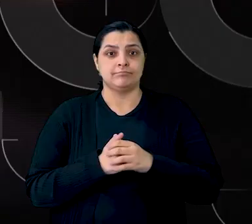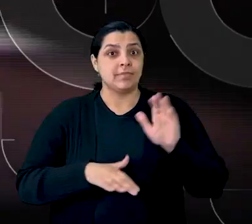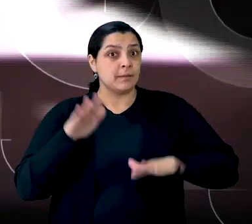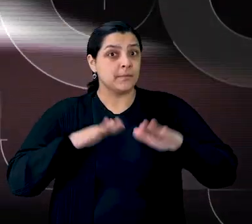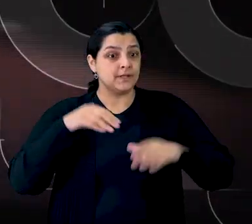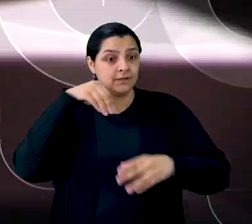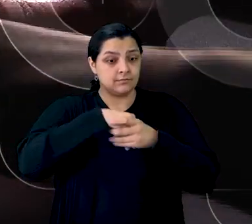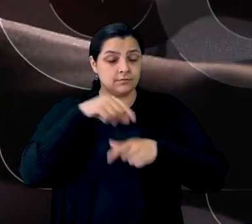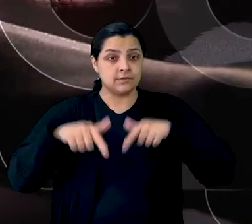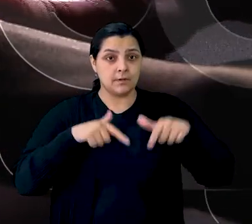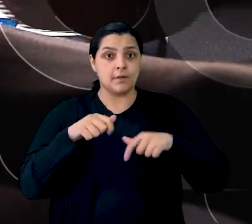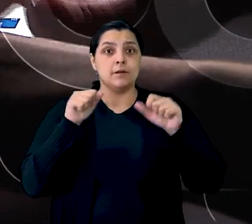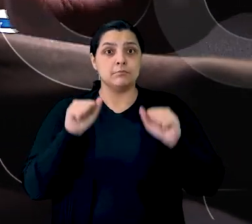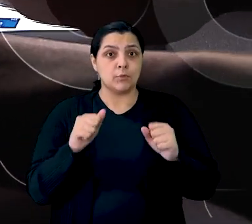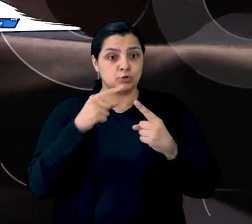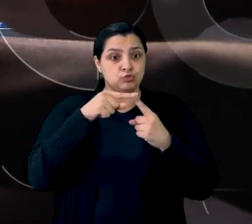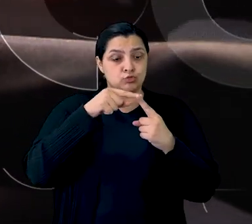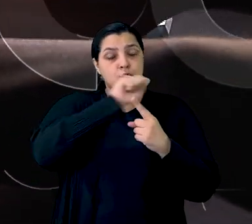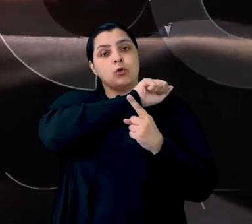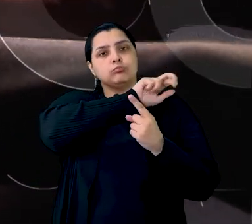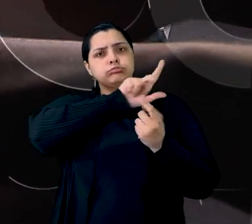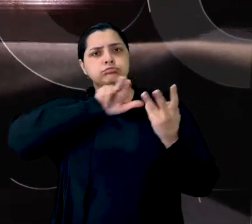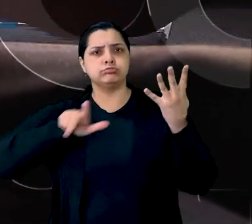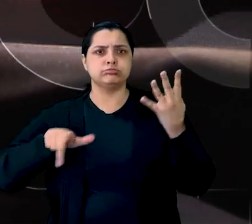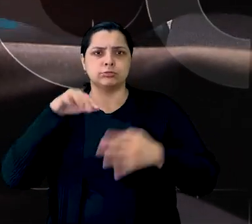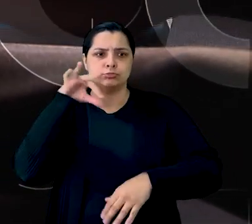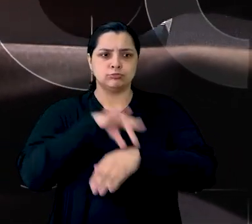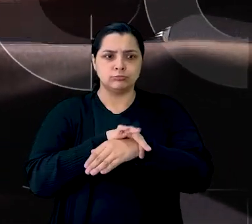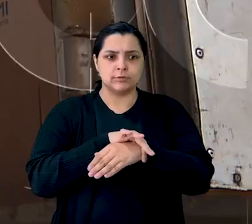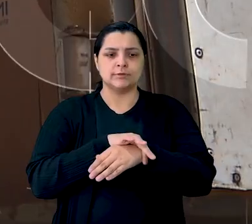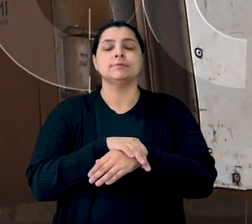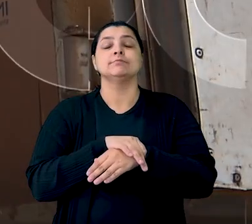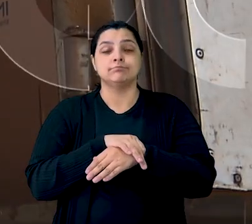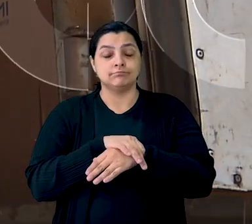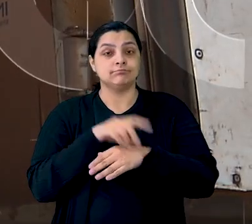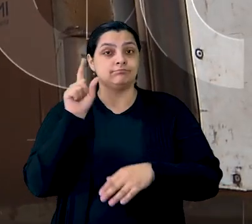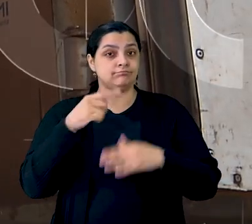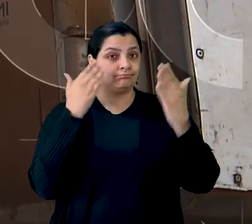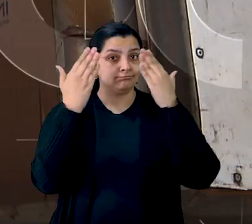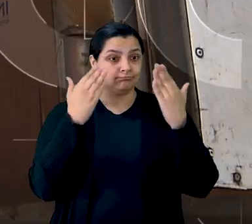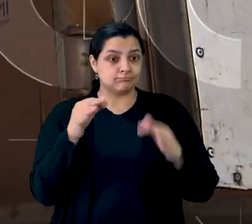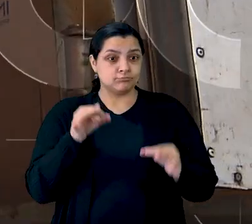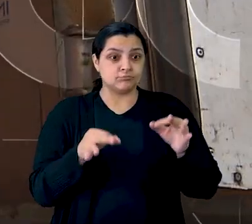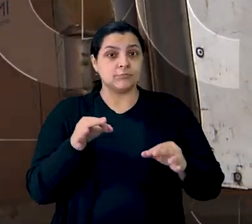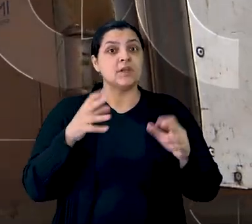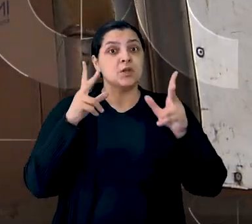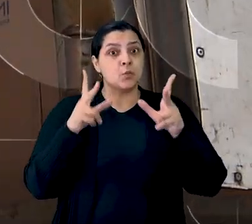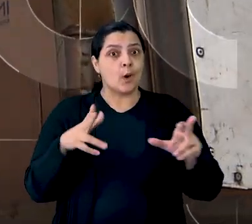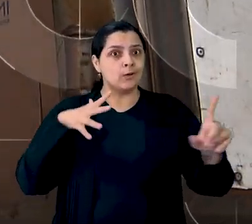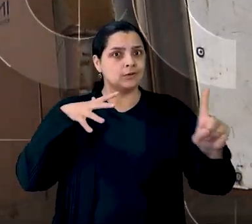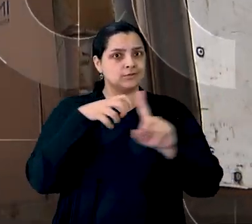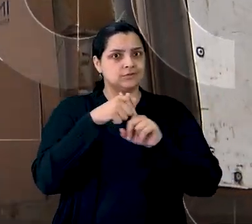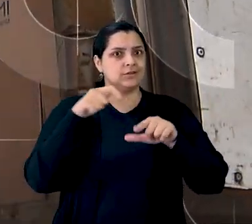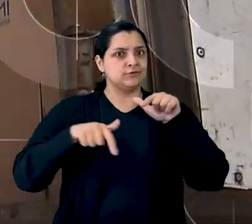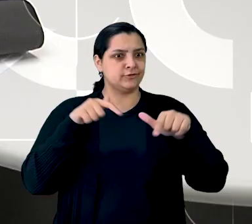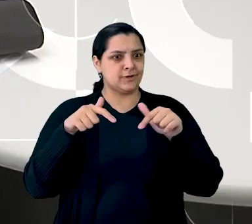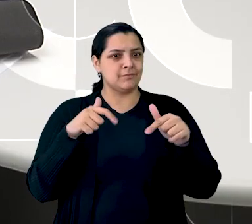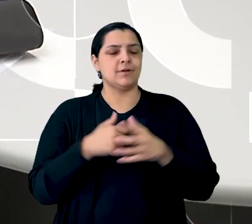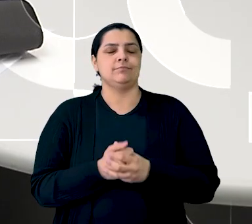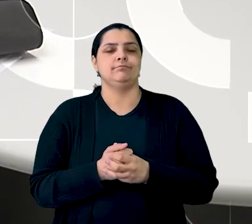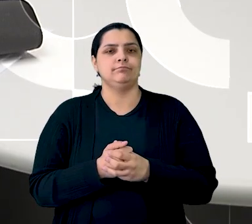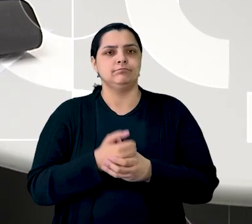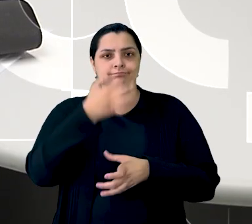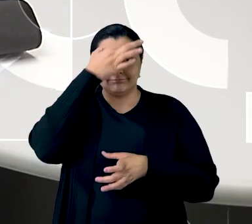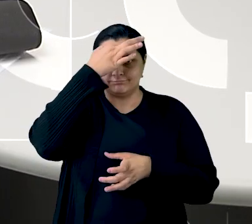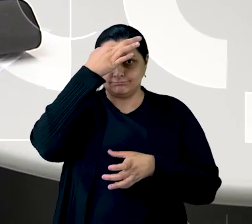trabalho, uma pessoa pode desenvolver uma ou mais doenças ocupacionais, equiparadas juridicamente aos acidentes de trabalho.